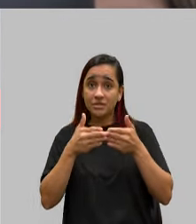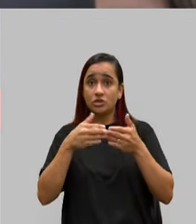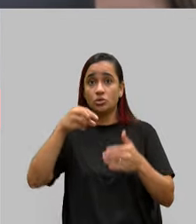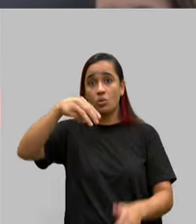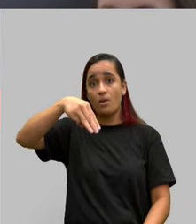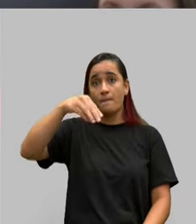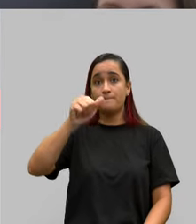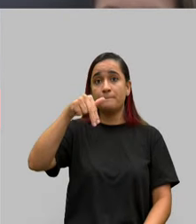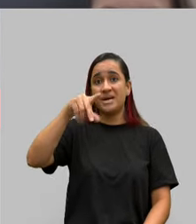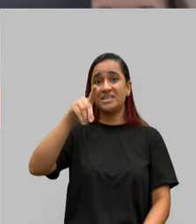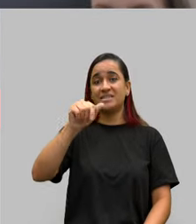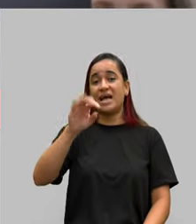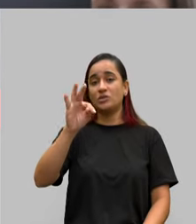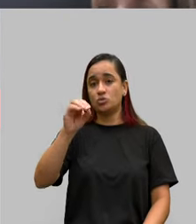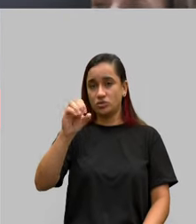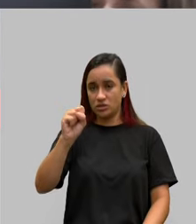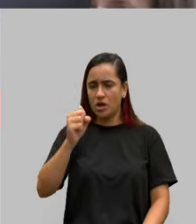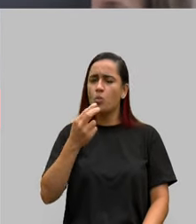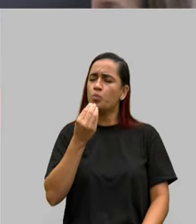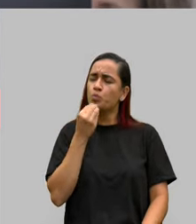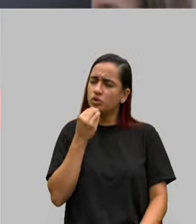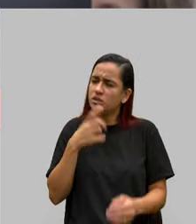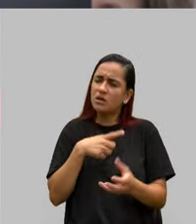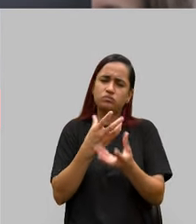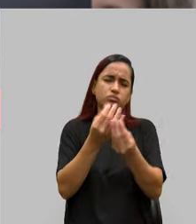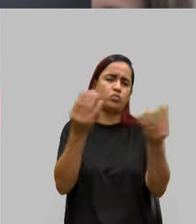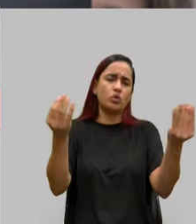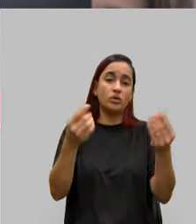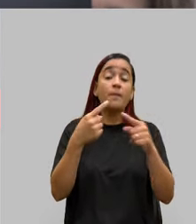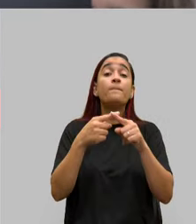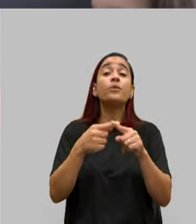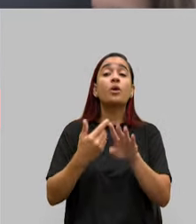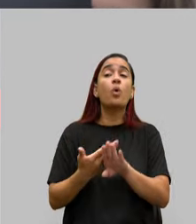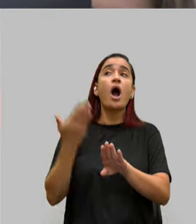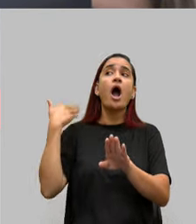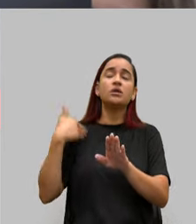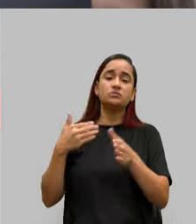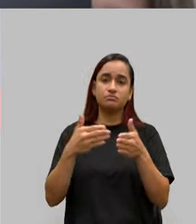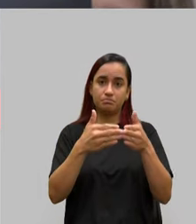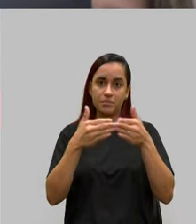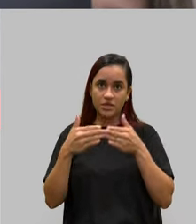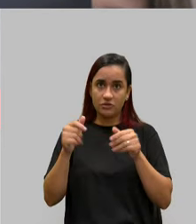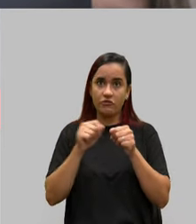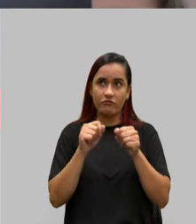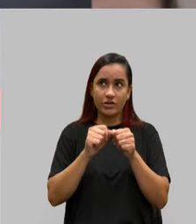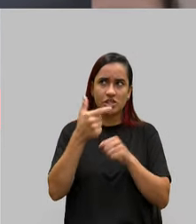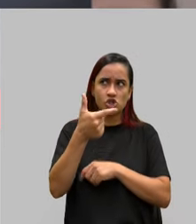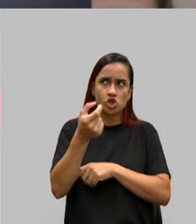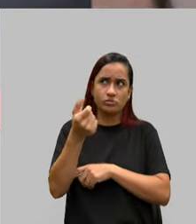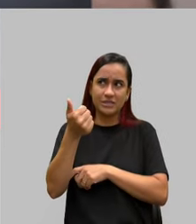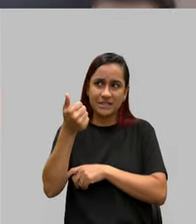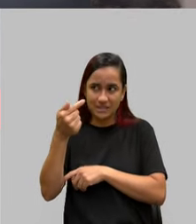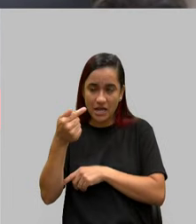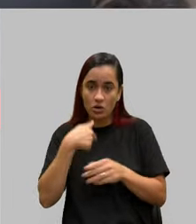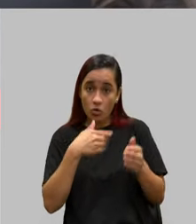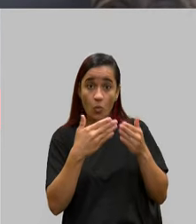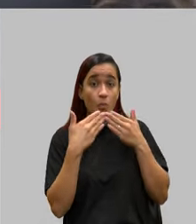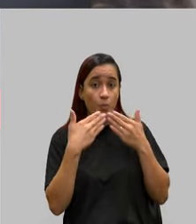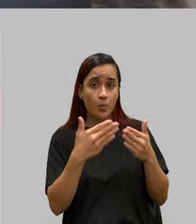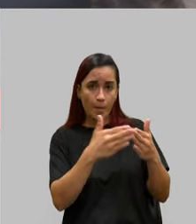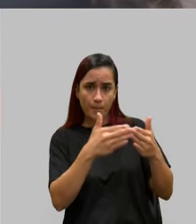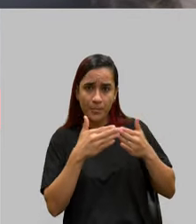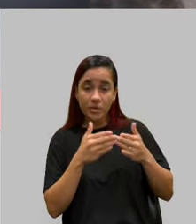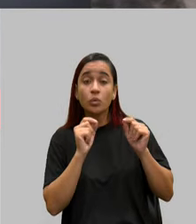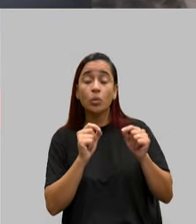tivesse cheio de mandatos porque um dos pedidos que eu fiz para um mandato aqui em 2017 foi pro Antônio